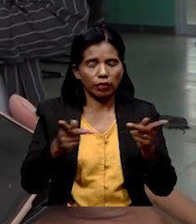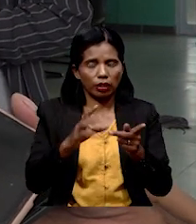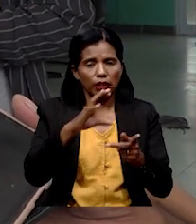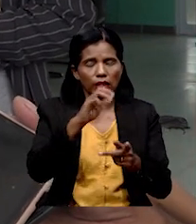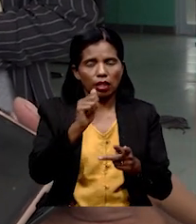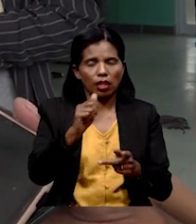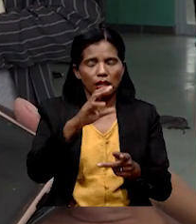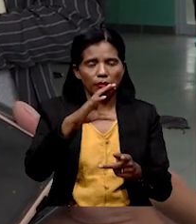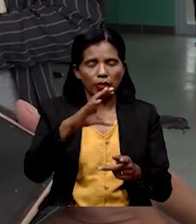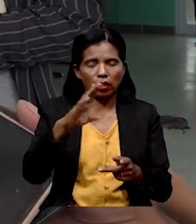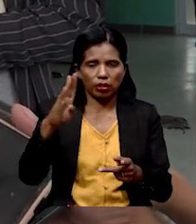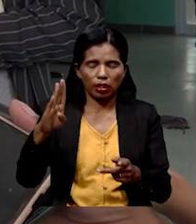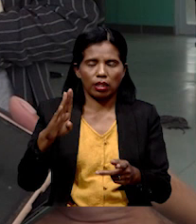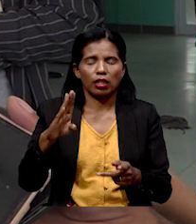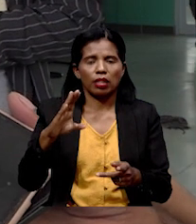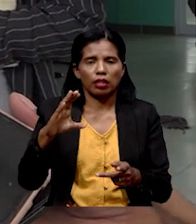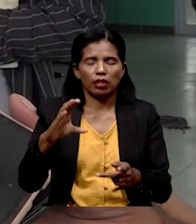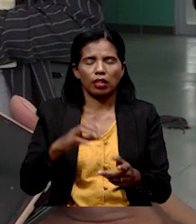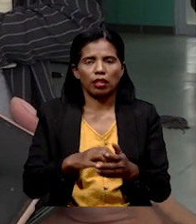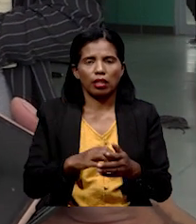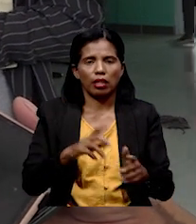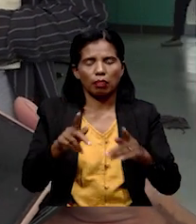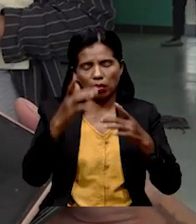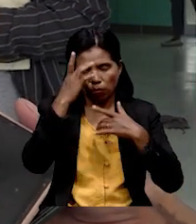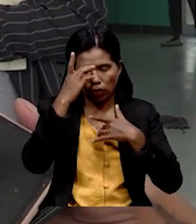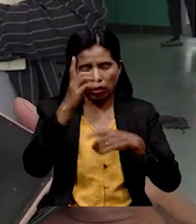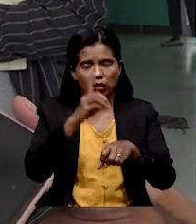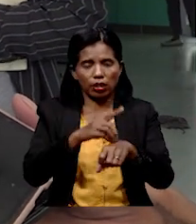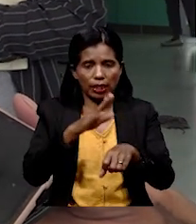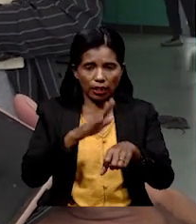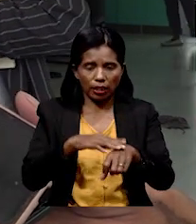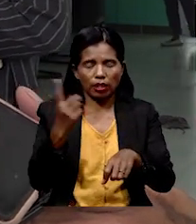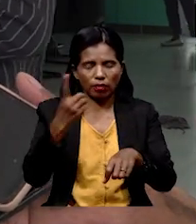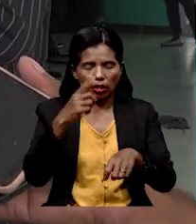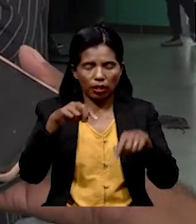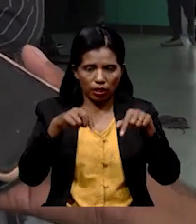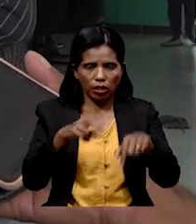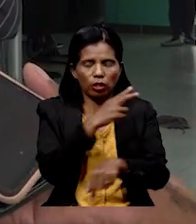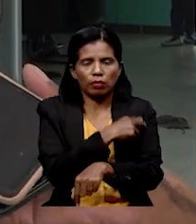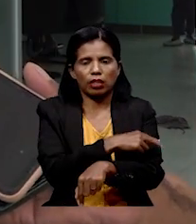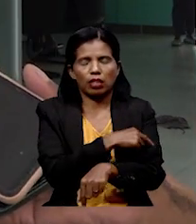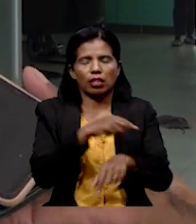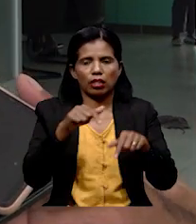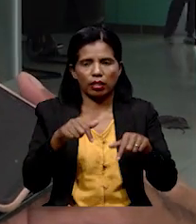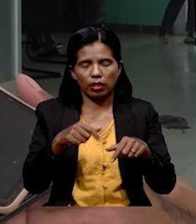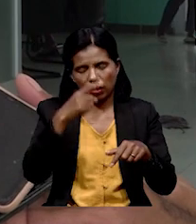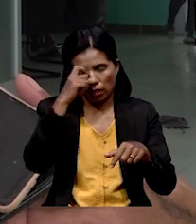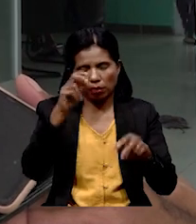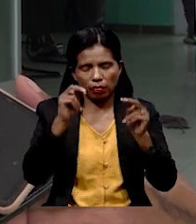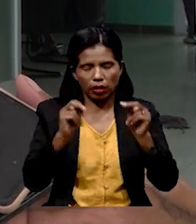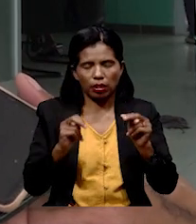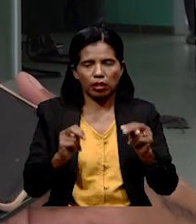paciente dengue continua mantém ia Veracruz também se precisa oxigênio e